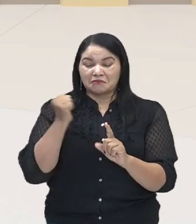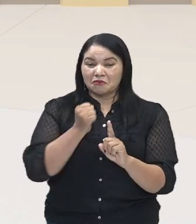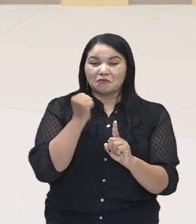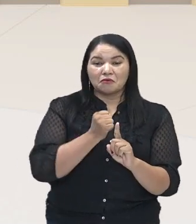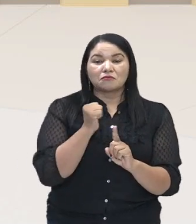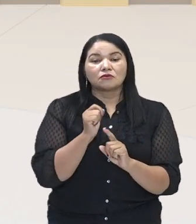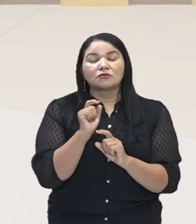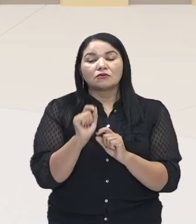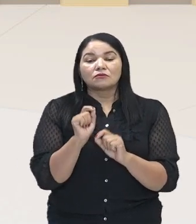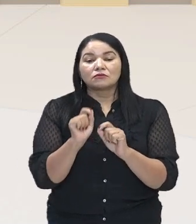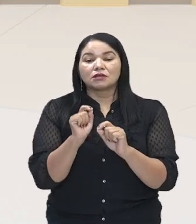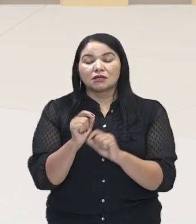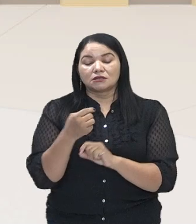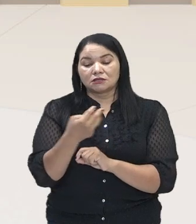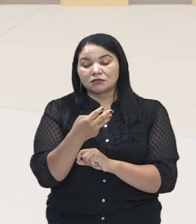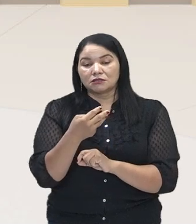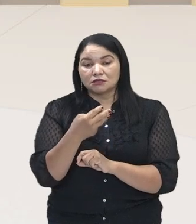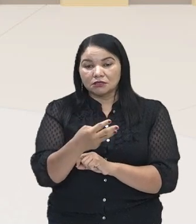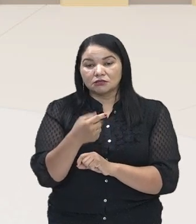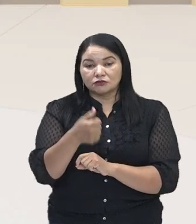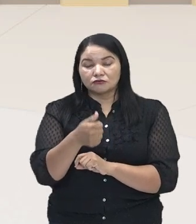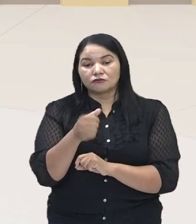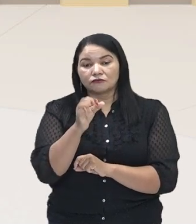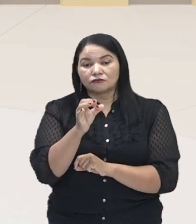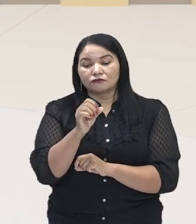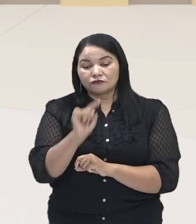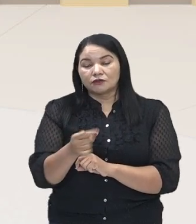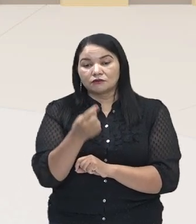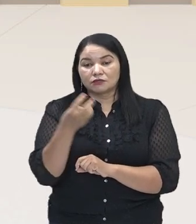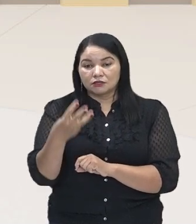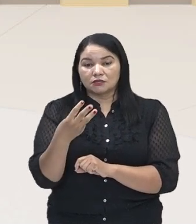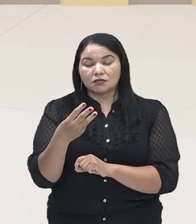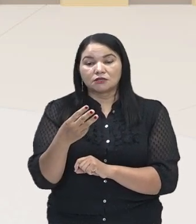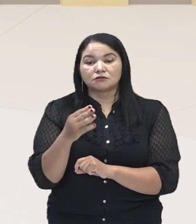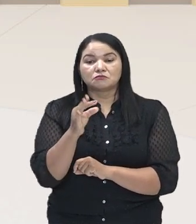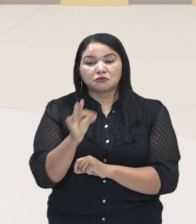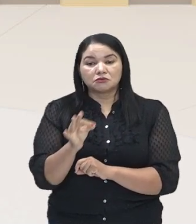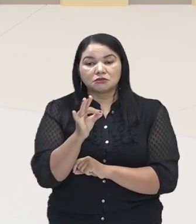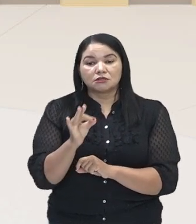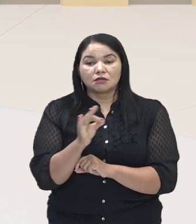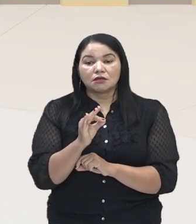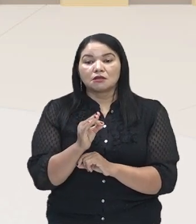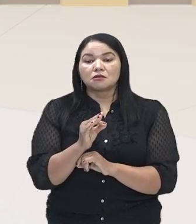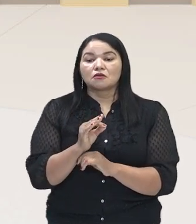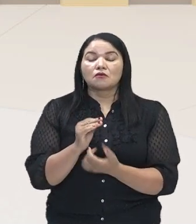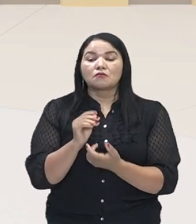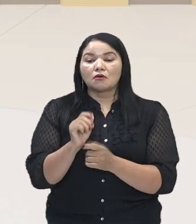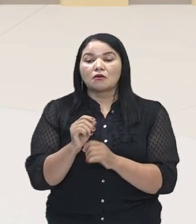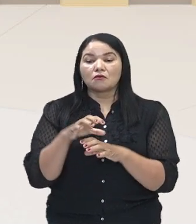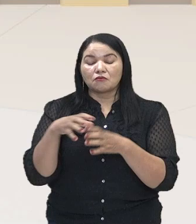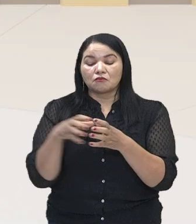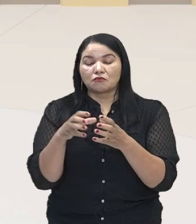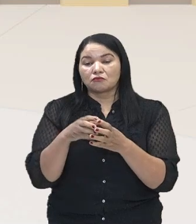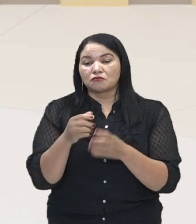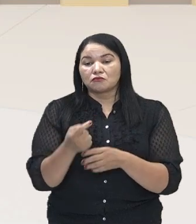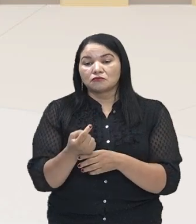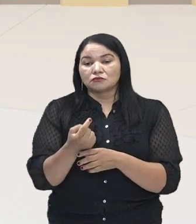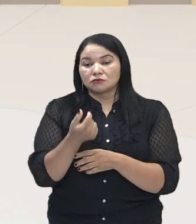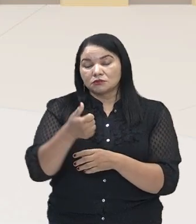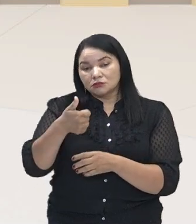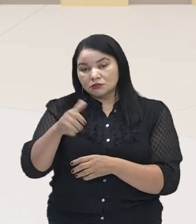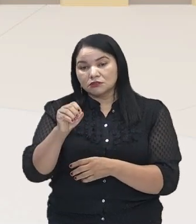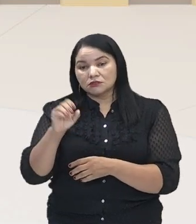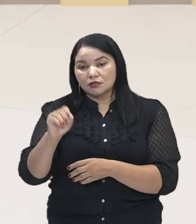com 31,3 homicídios por 100 mil habitantes. Imagine, são